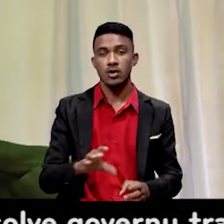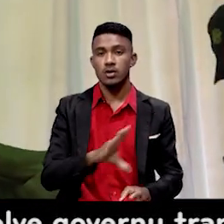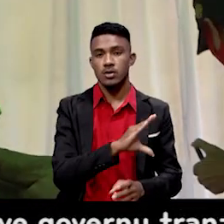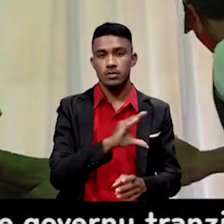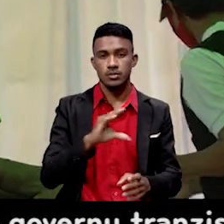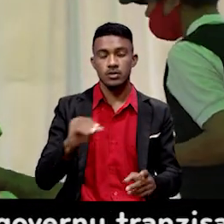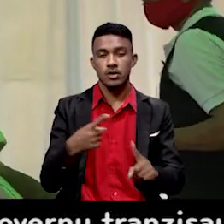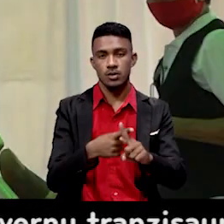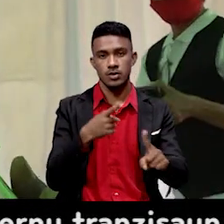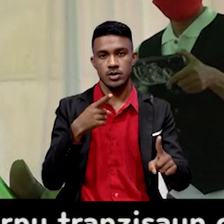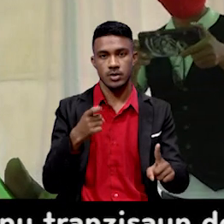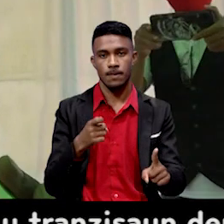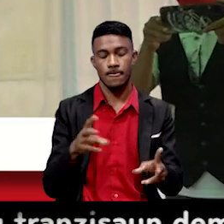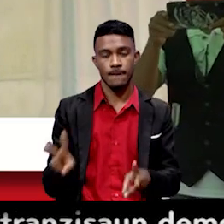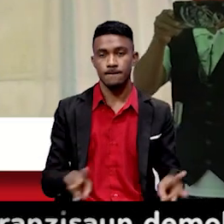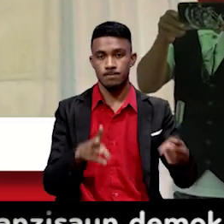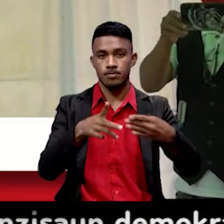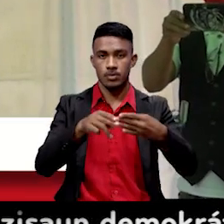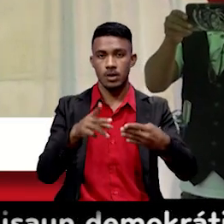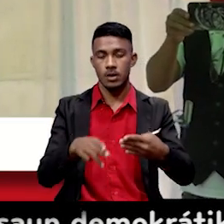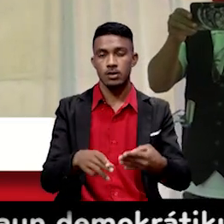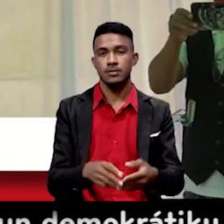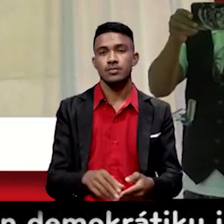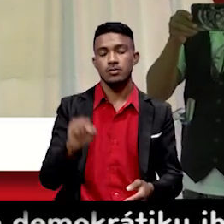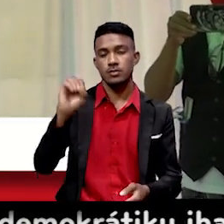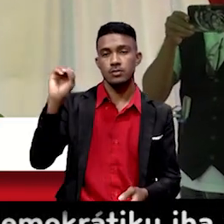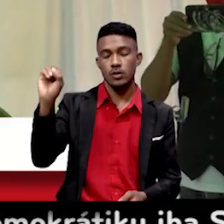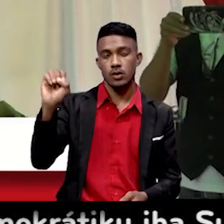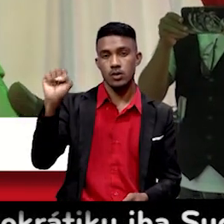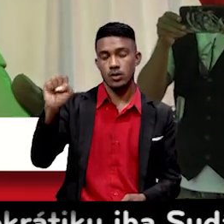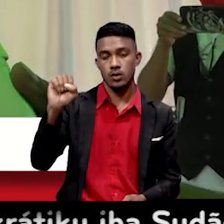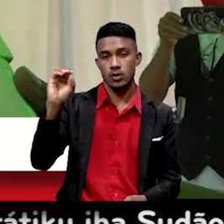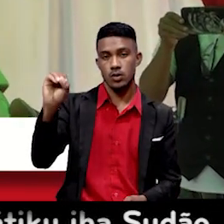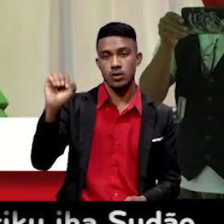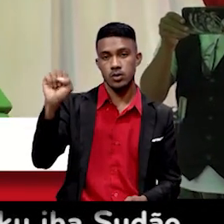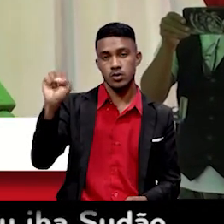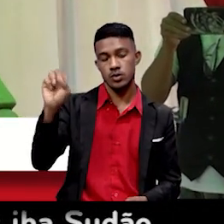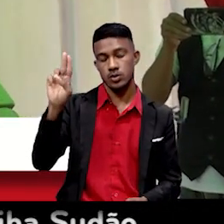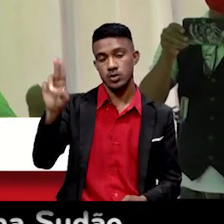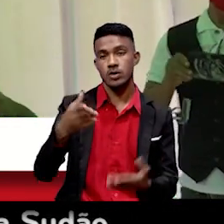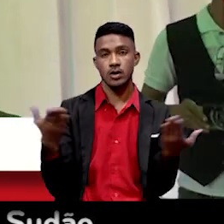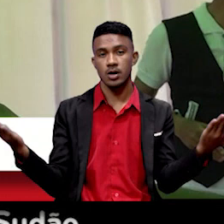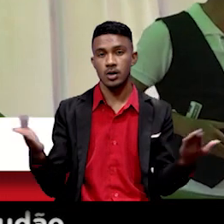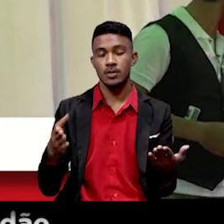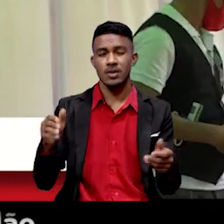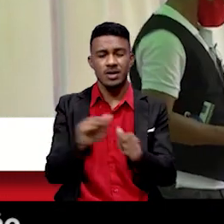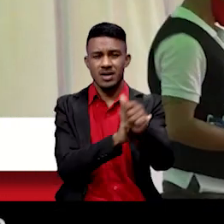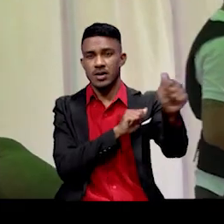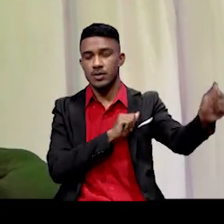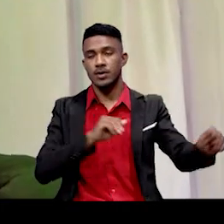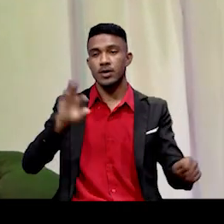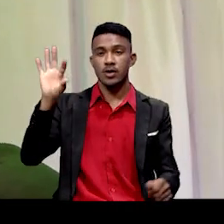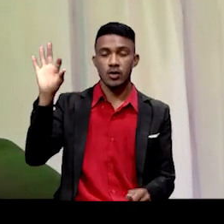si su di Cima Larigutu mai Builale ebe nia distansia 9 kilometru